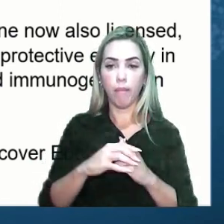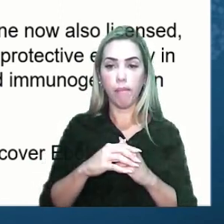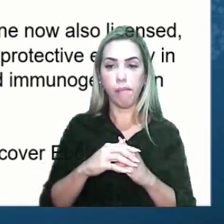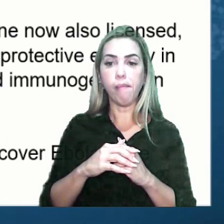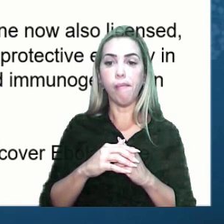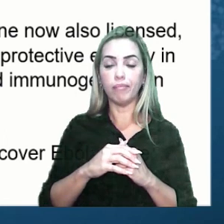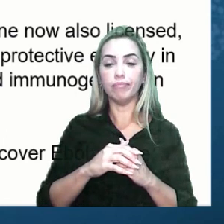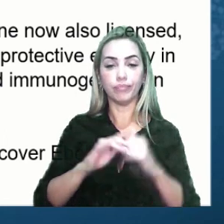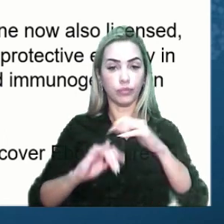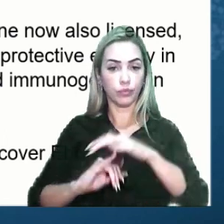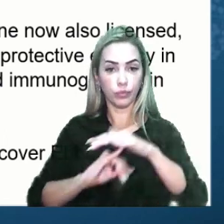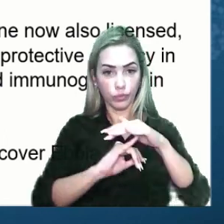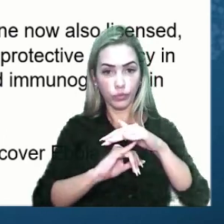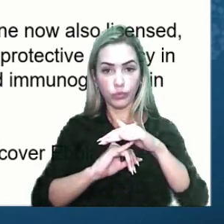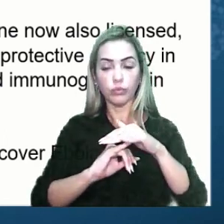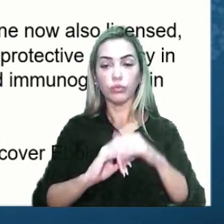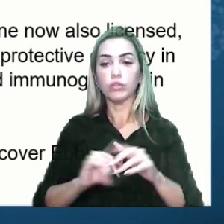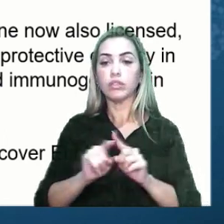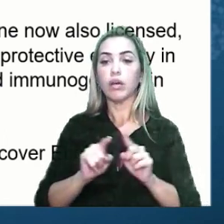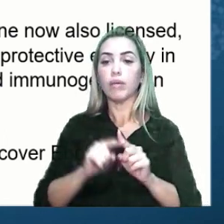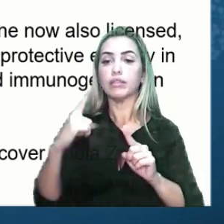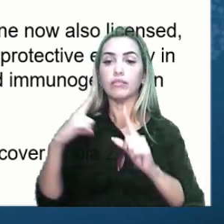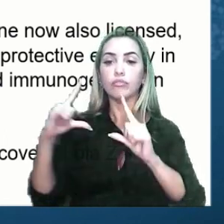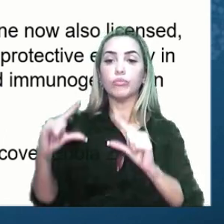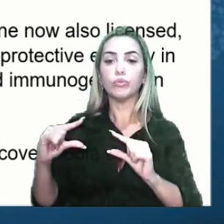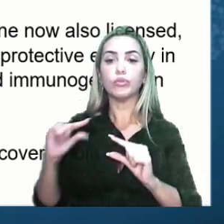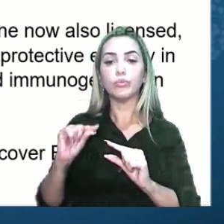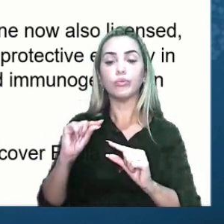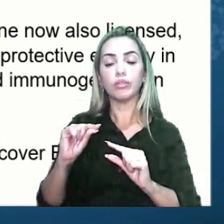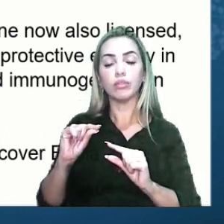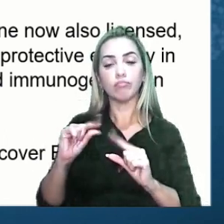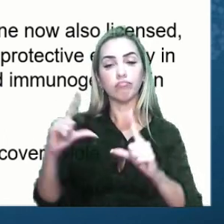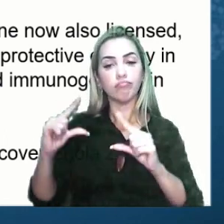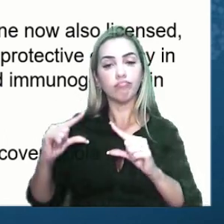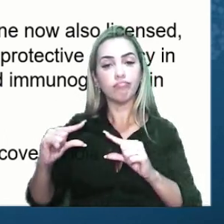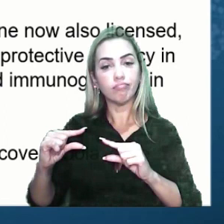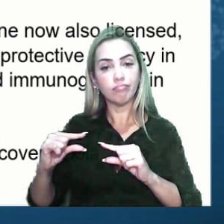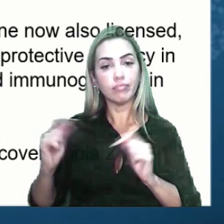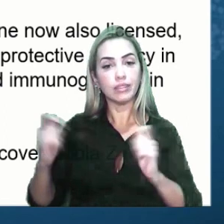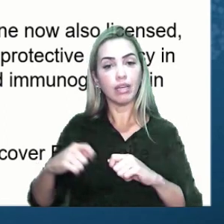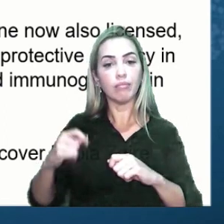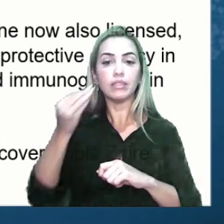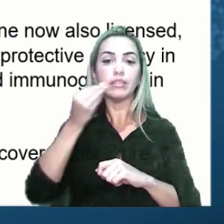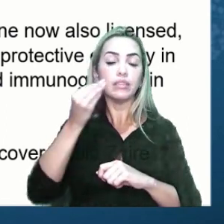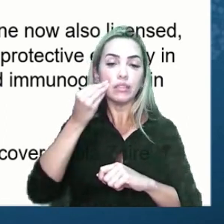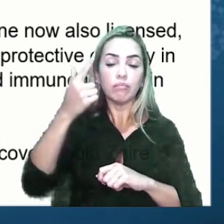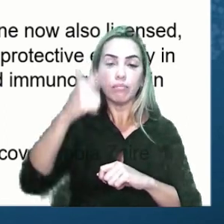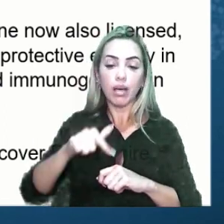as instituições e houve uma queda e diminuiu e pôde-se testar mais